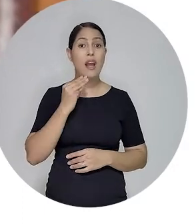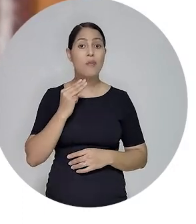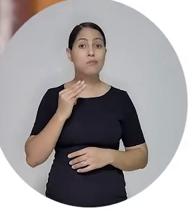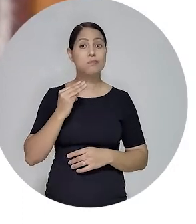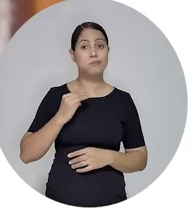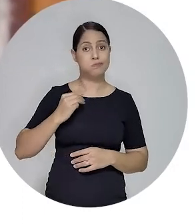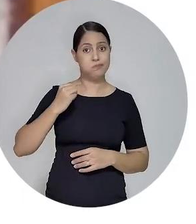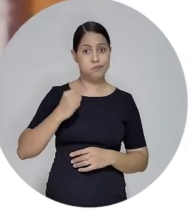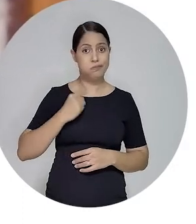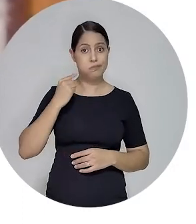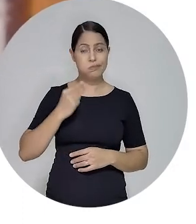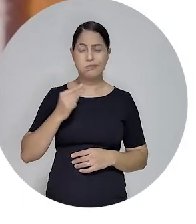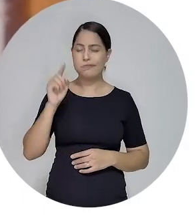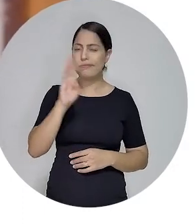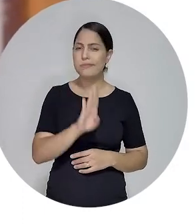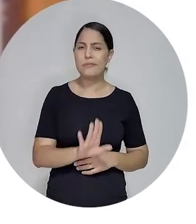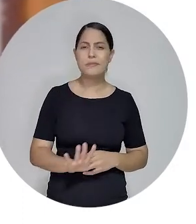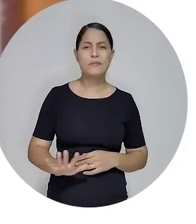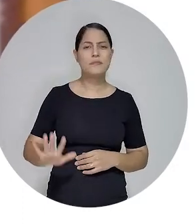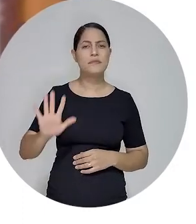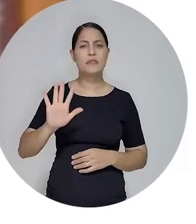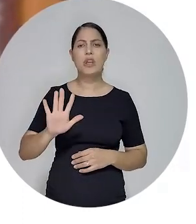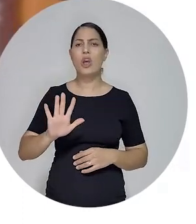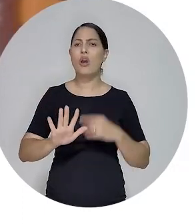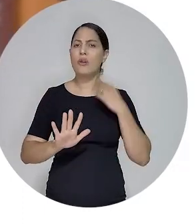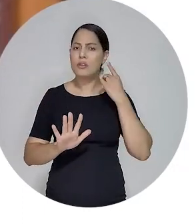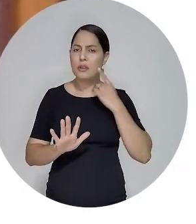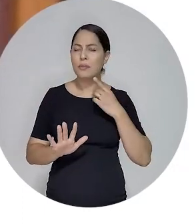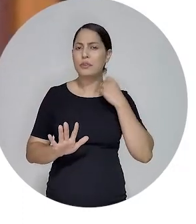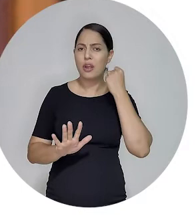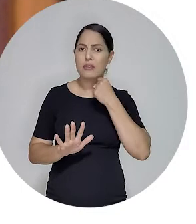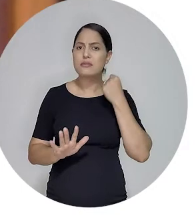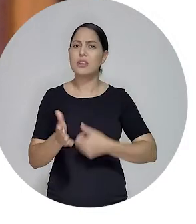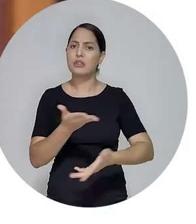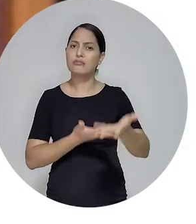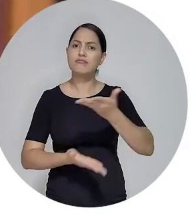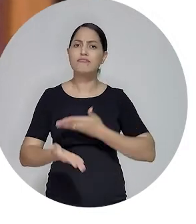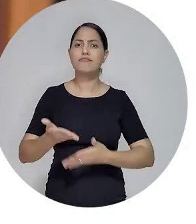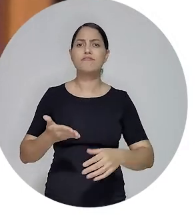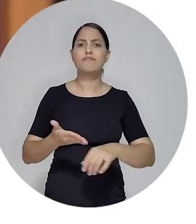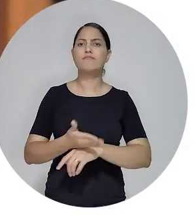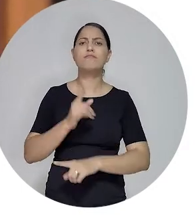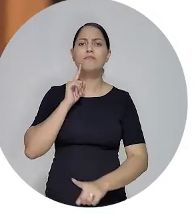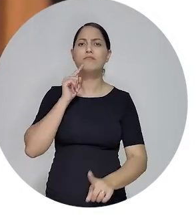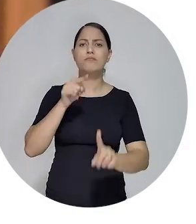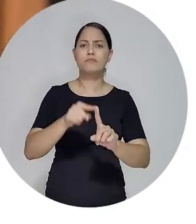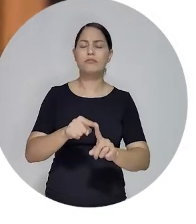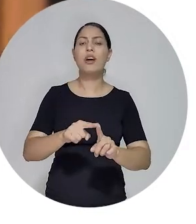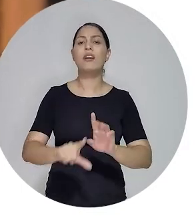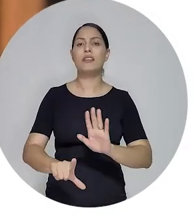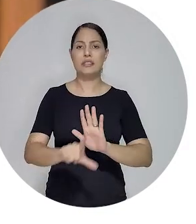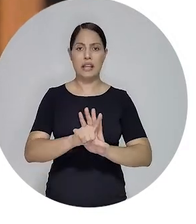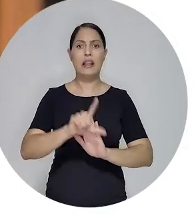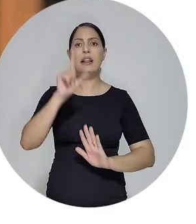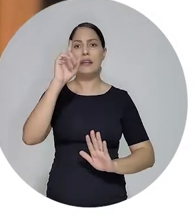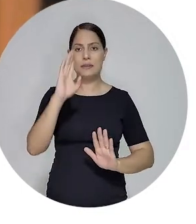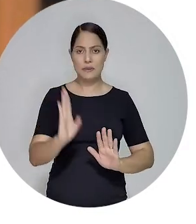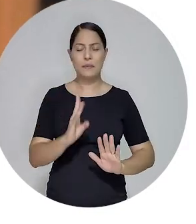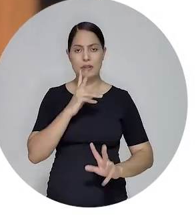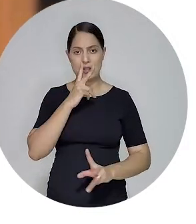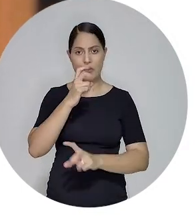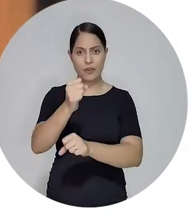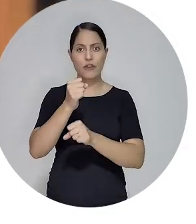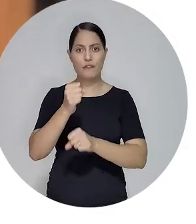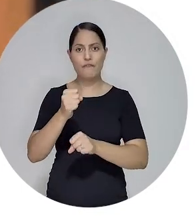de 1,3 milhão de advogados e advogadas, está de portas abertas a todos os deputados e senadores para debater